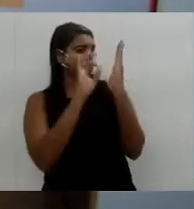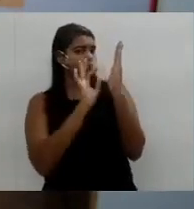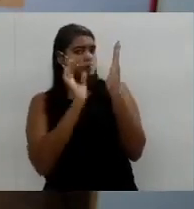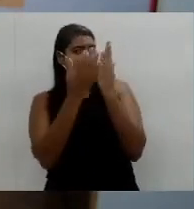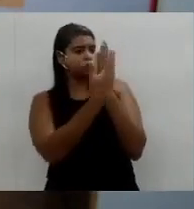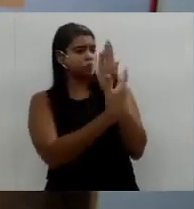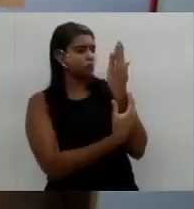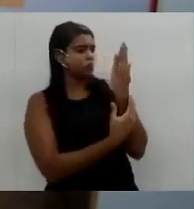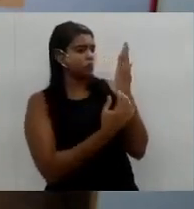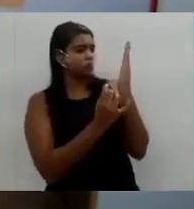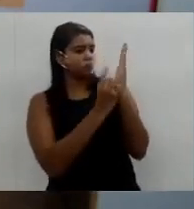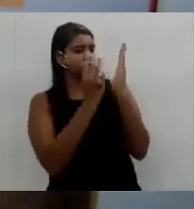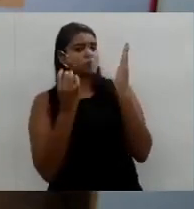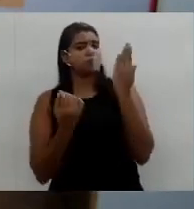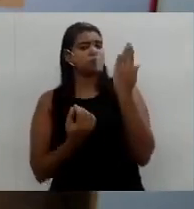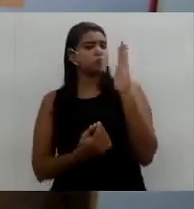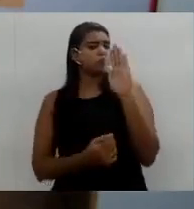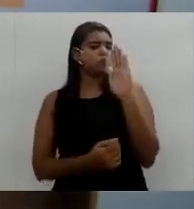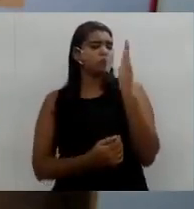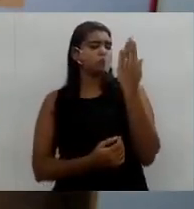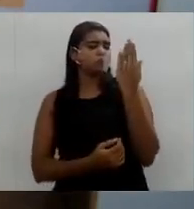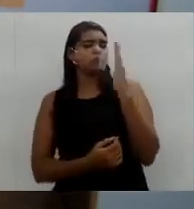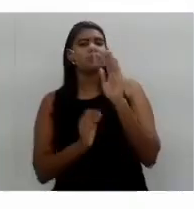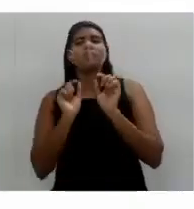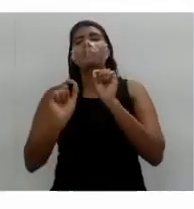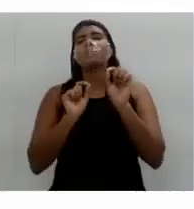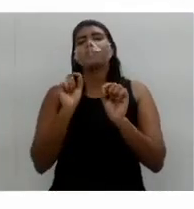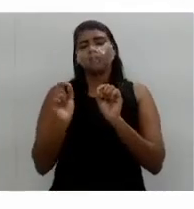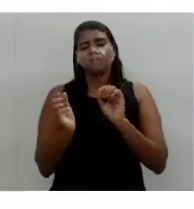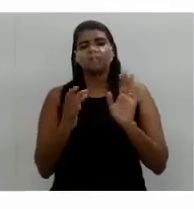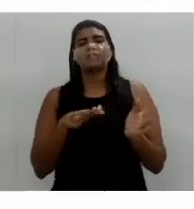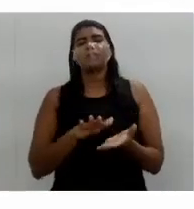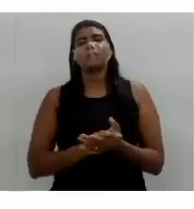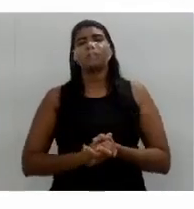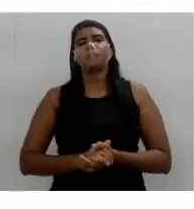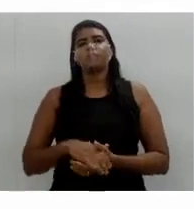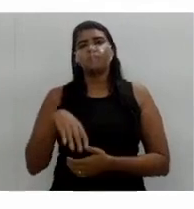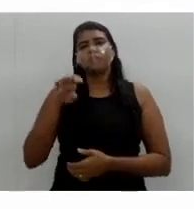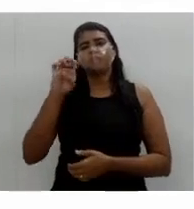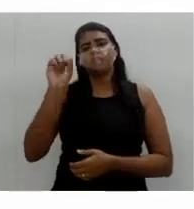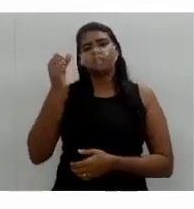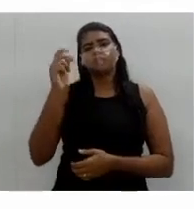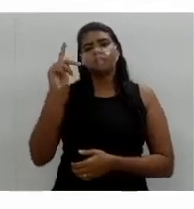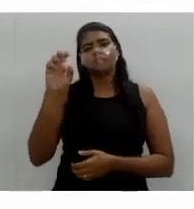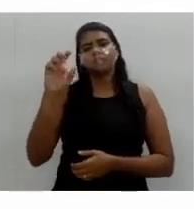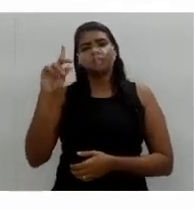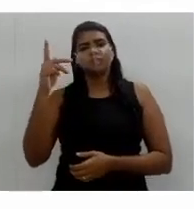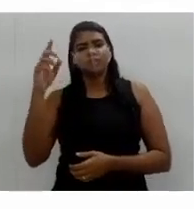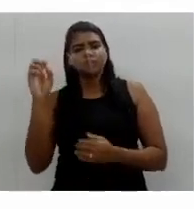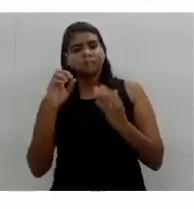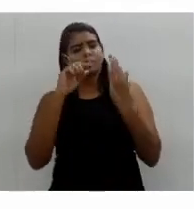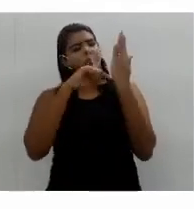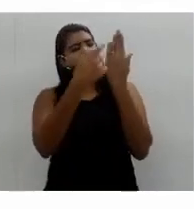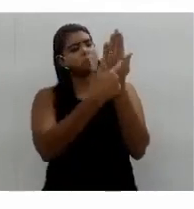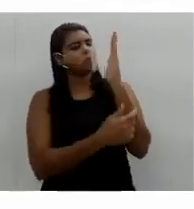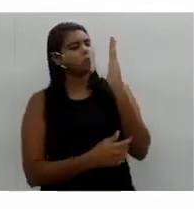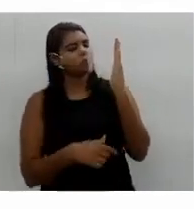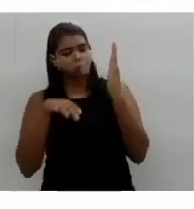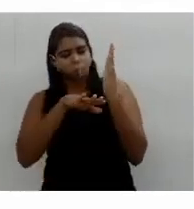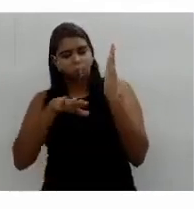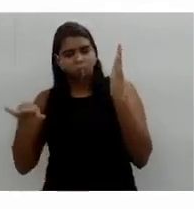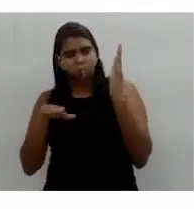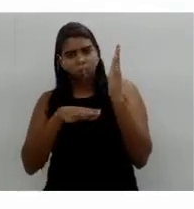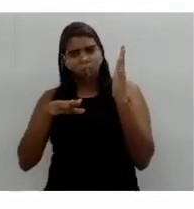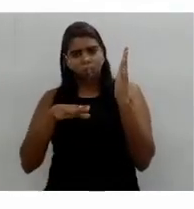retrorefletores. Vamos ver na imagem aqui o que são esses espelhos, né? Eles foram colocados na superfície lunar